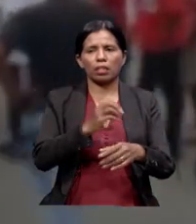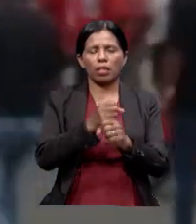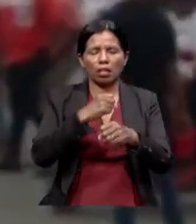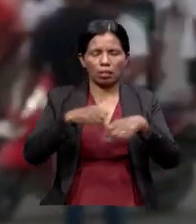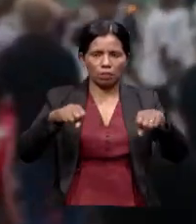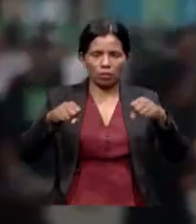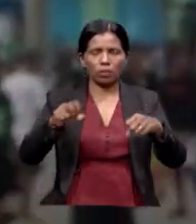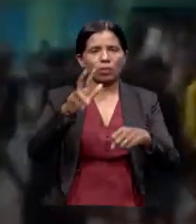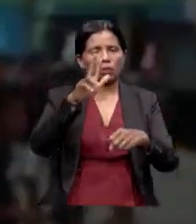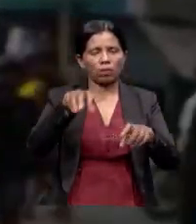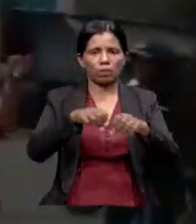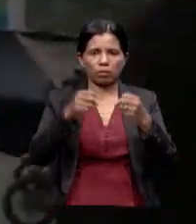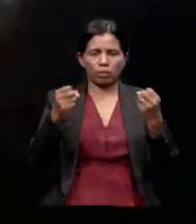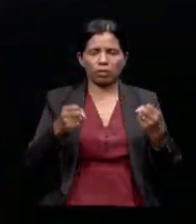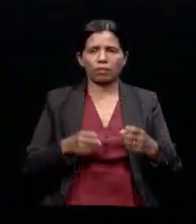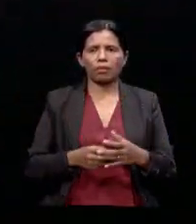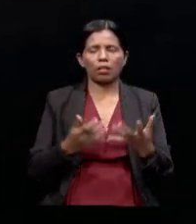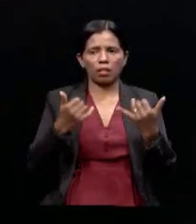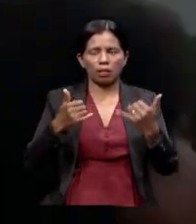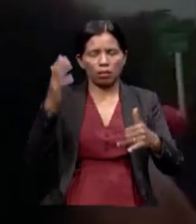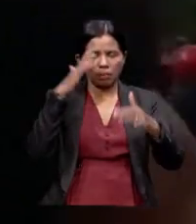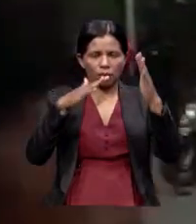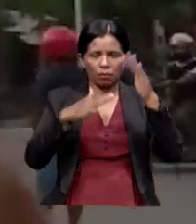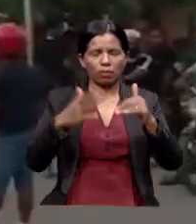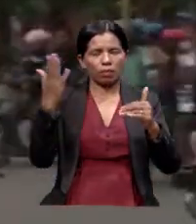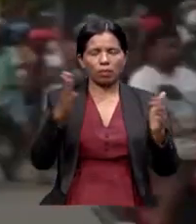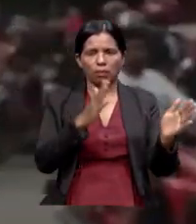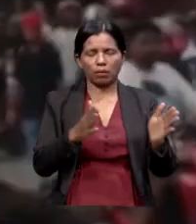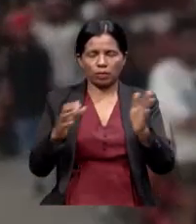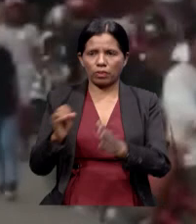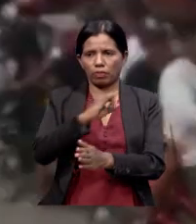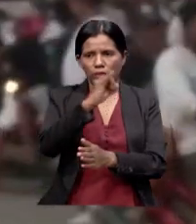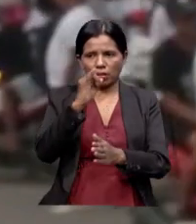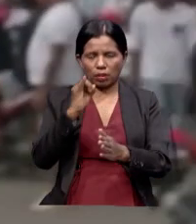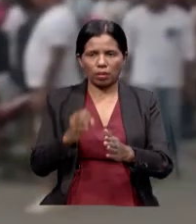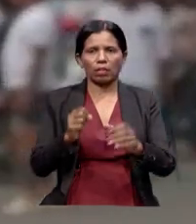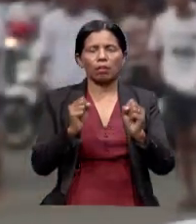tolo, retan estragos. Dada un confronto ne ia ona processo investigação no